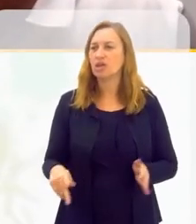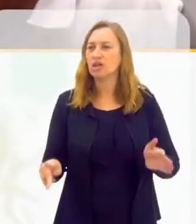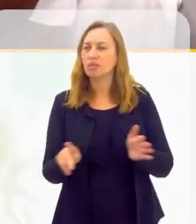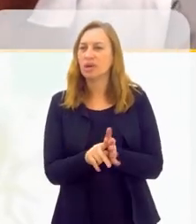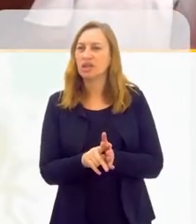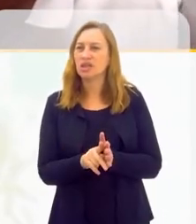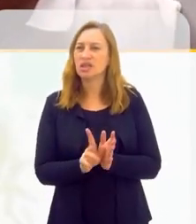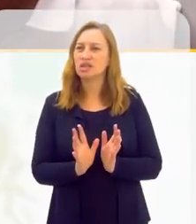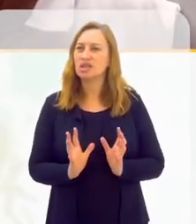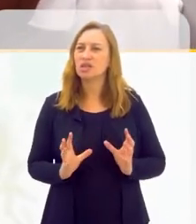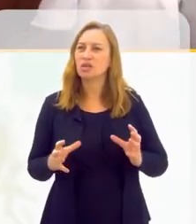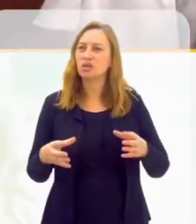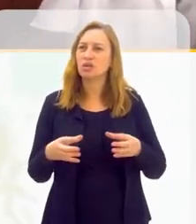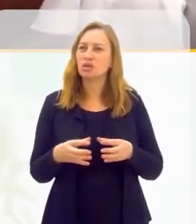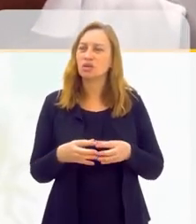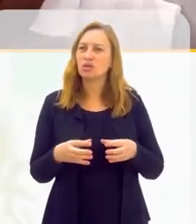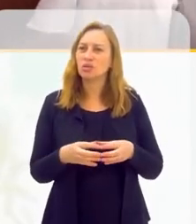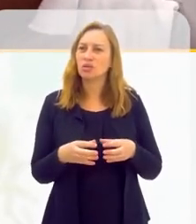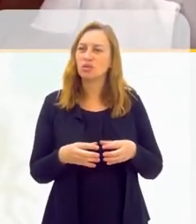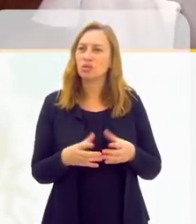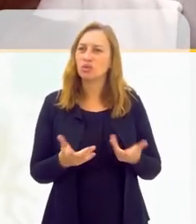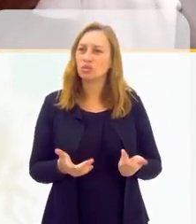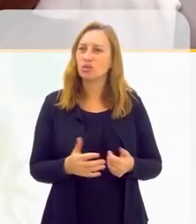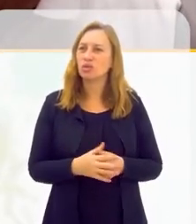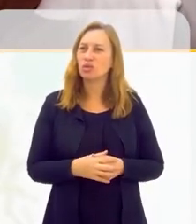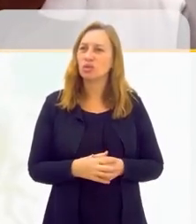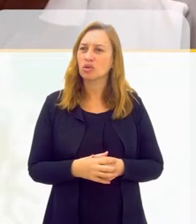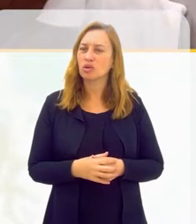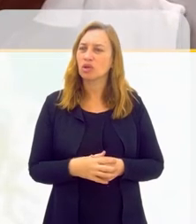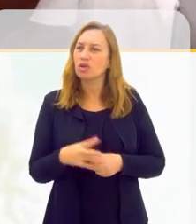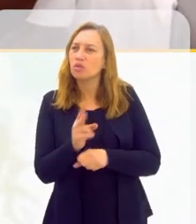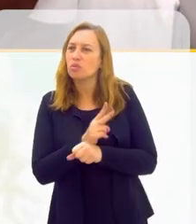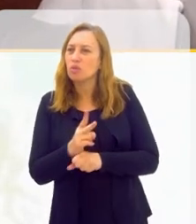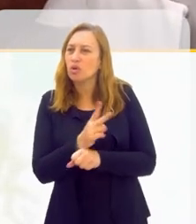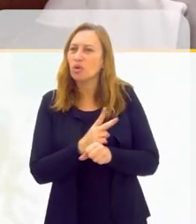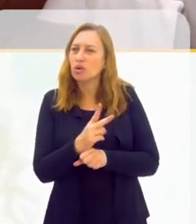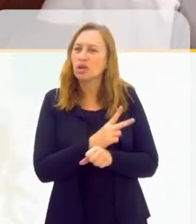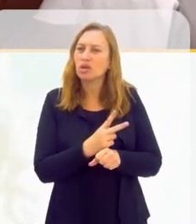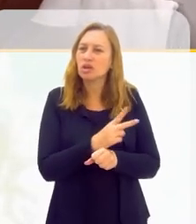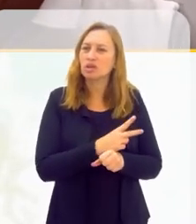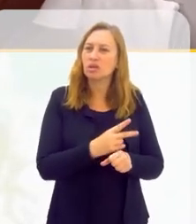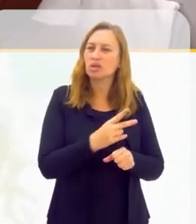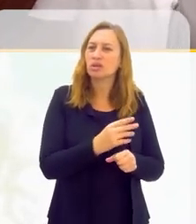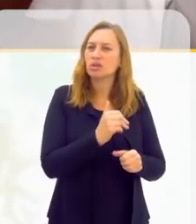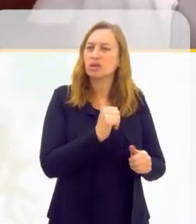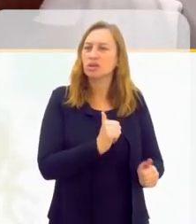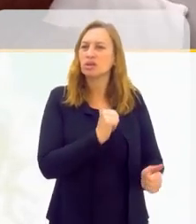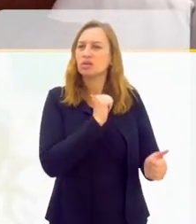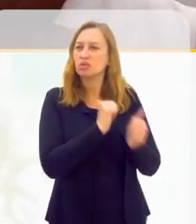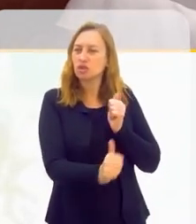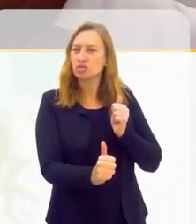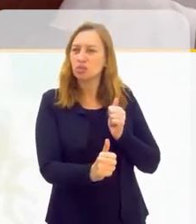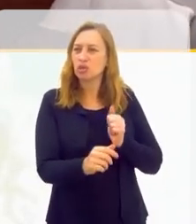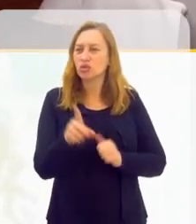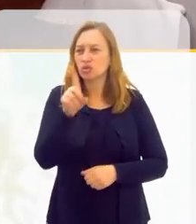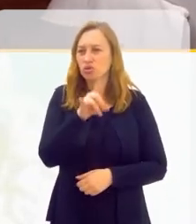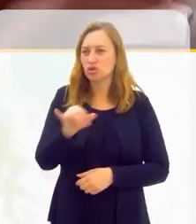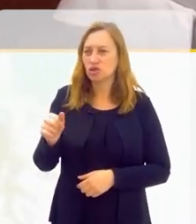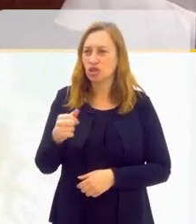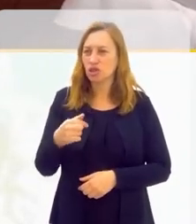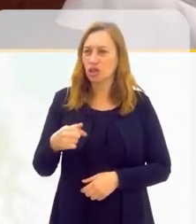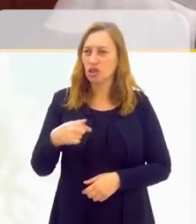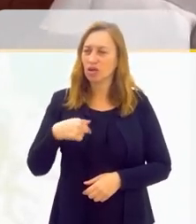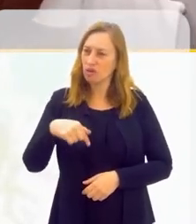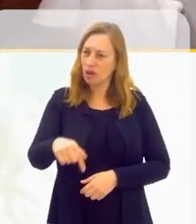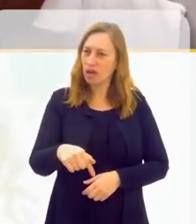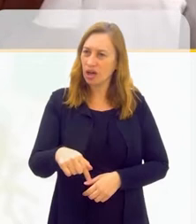faziam parte de uma rede do WhatsApp dos pais, que andavam à procura de uma prática desportiva, e no dia em que um gostou,